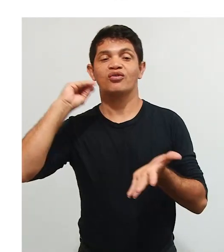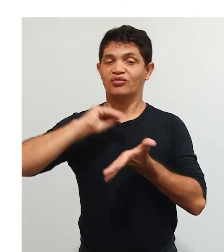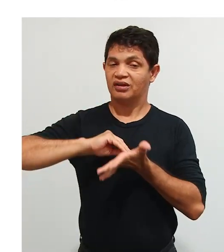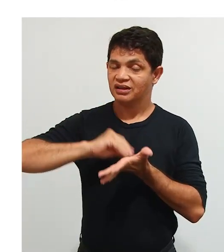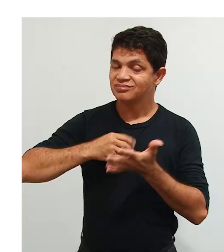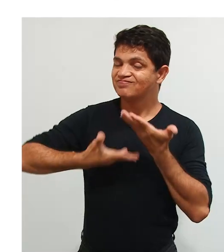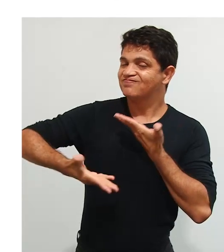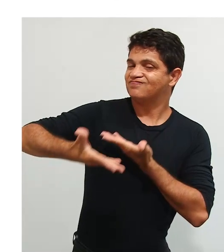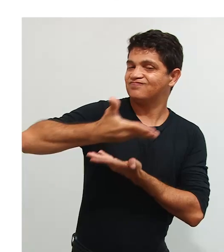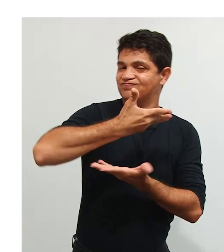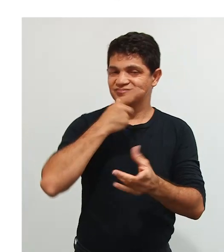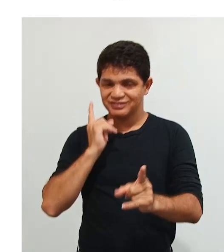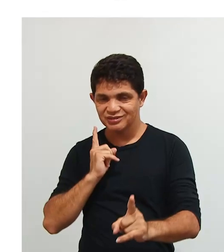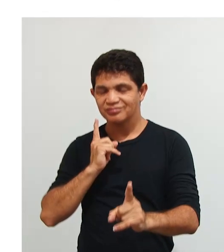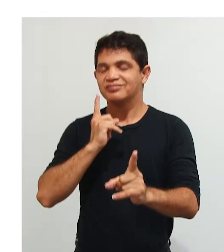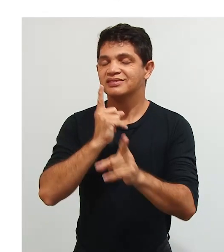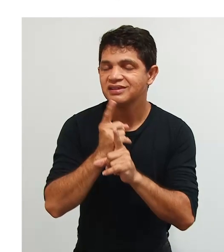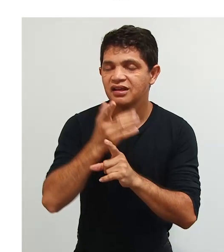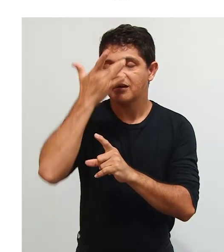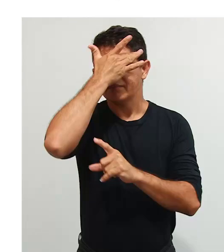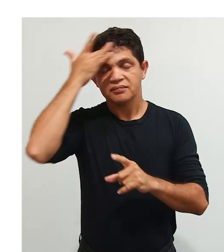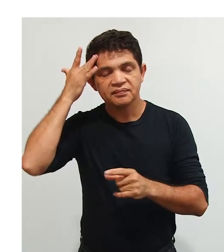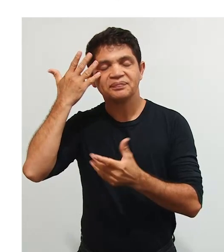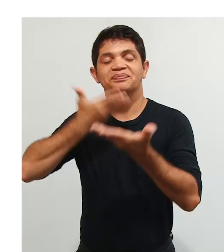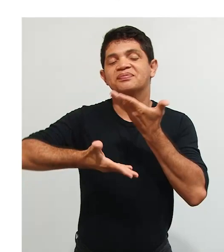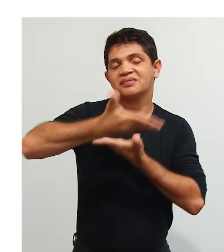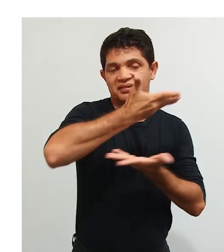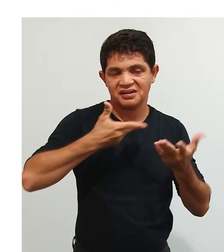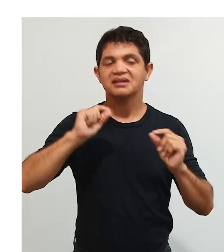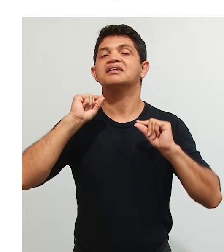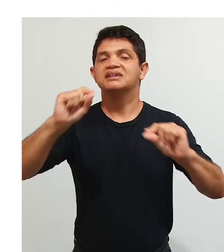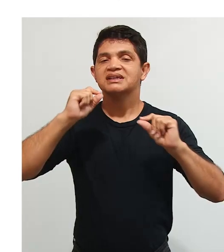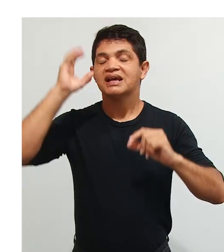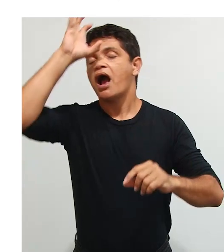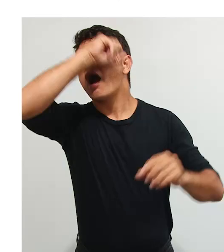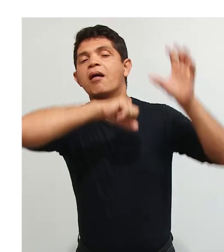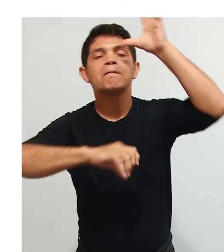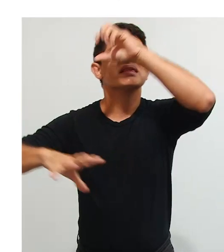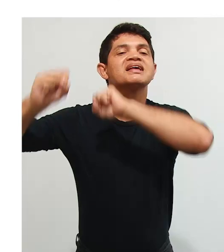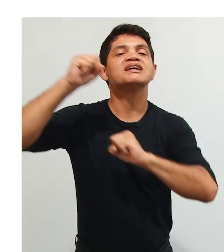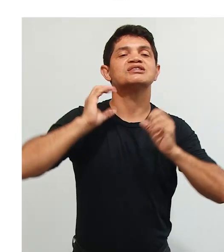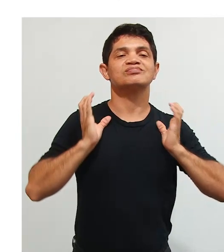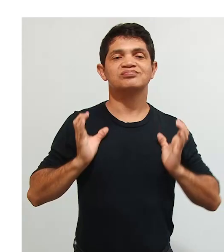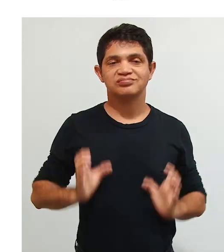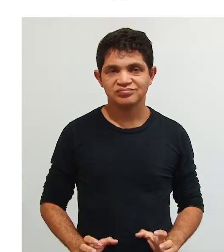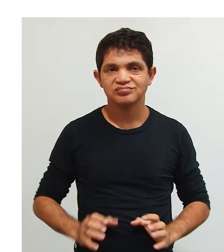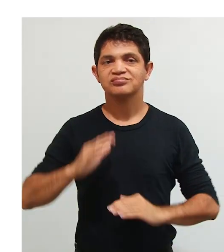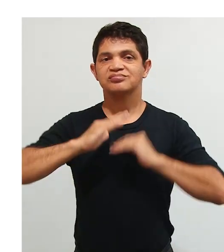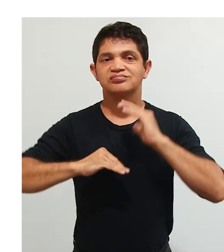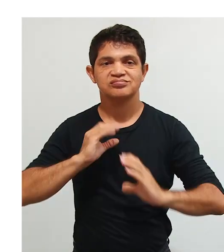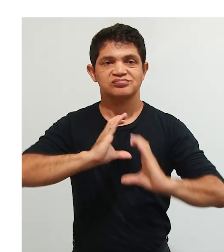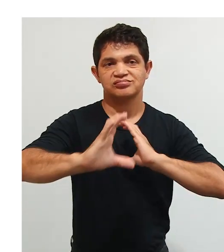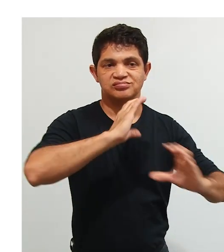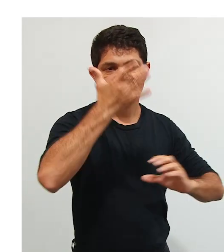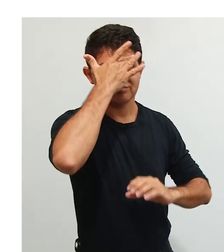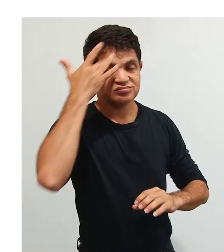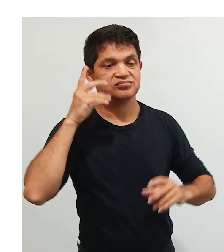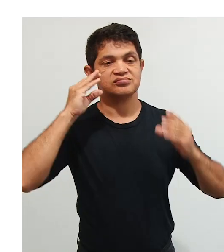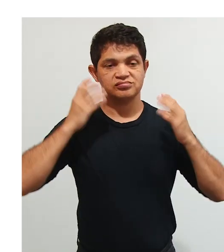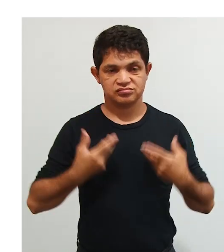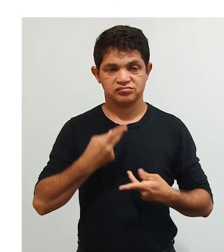e encontrar uma conexão entre você e a pessoa que você está se comunicando naquele